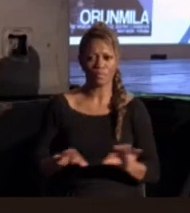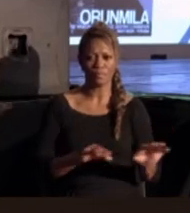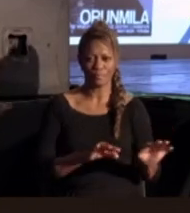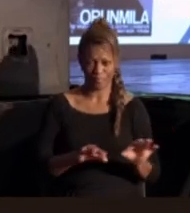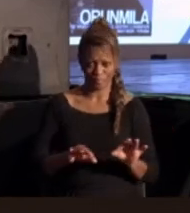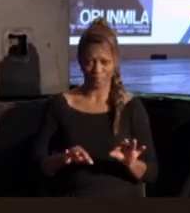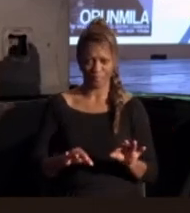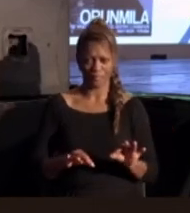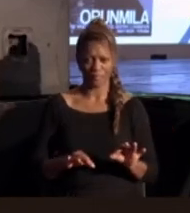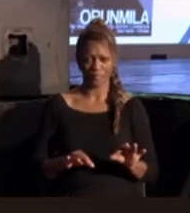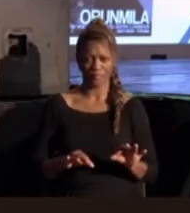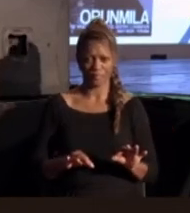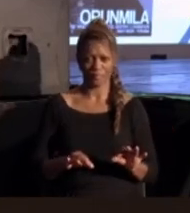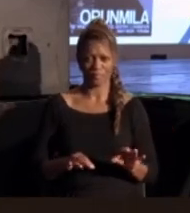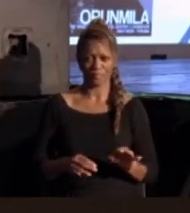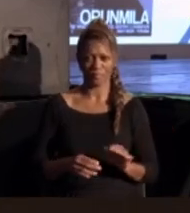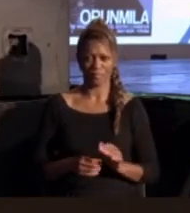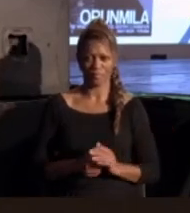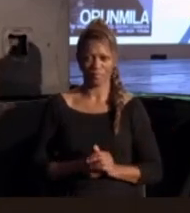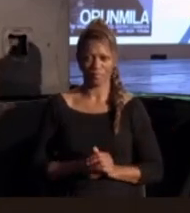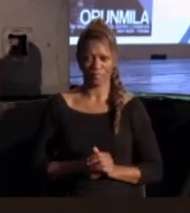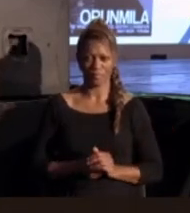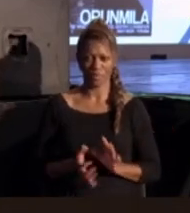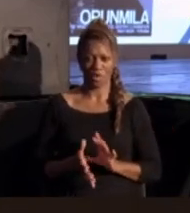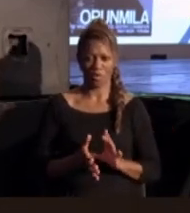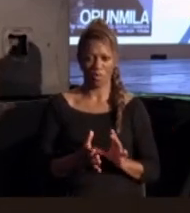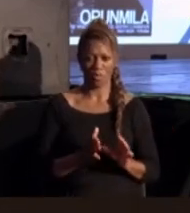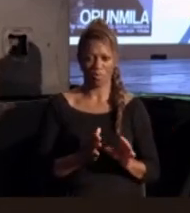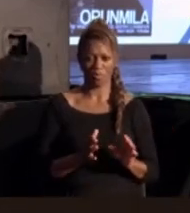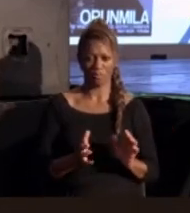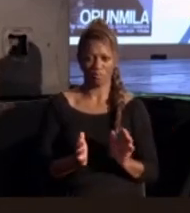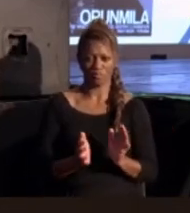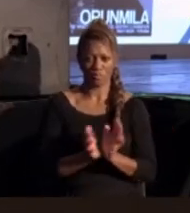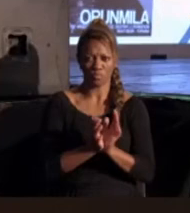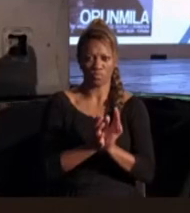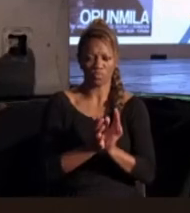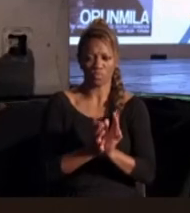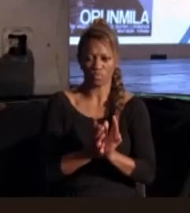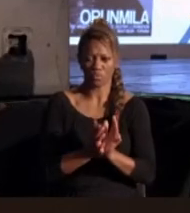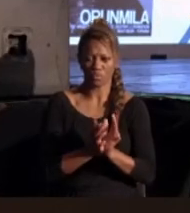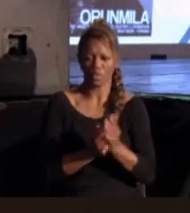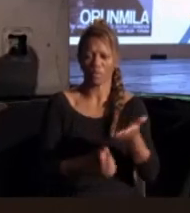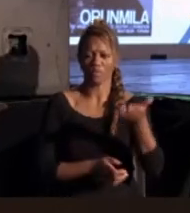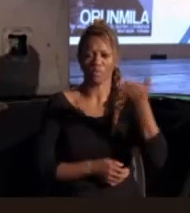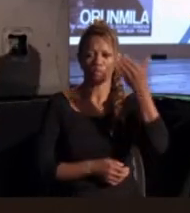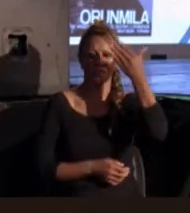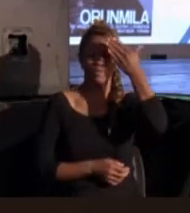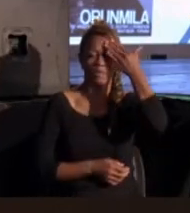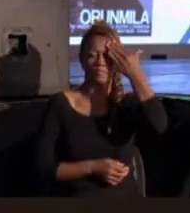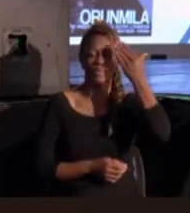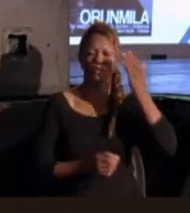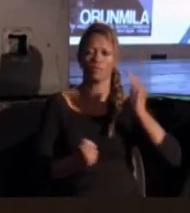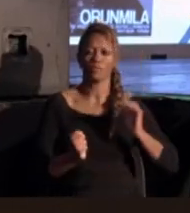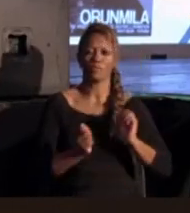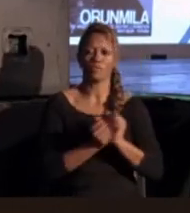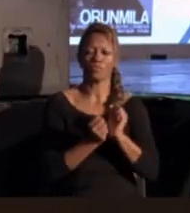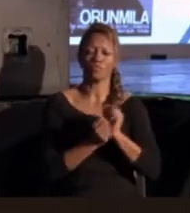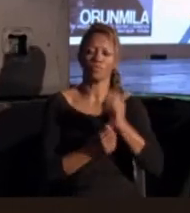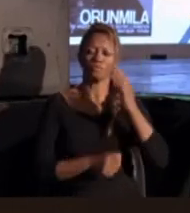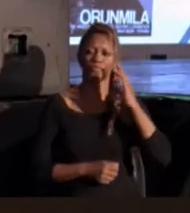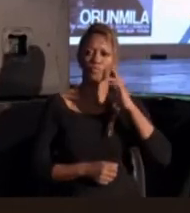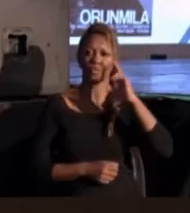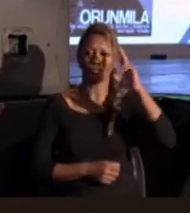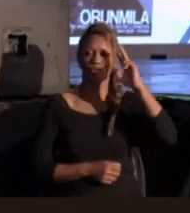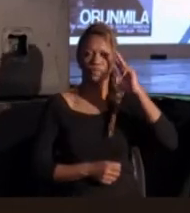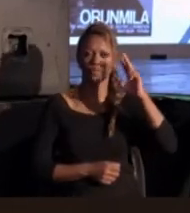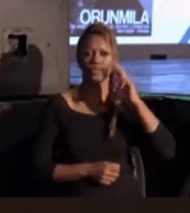Ifá. Odu Ifá é um conjunto de saberes filosóficos, de também daquilo